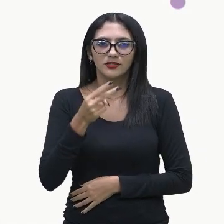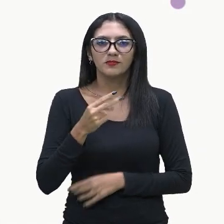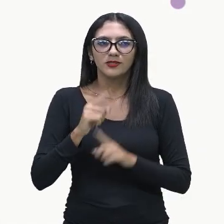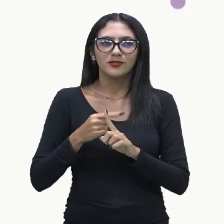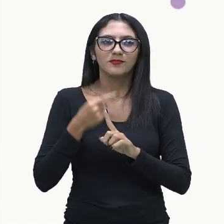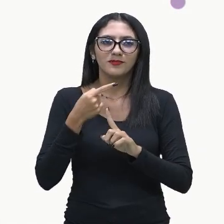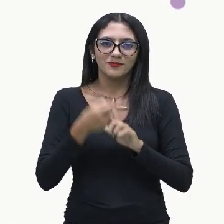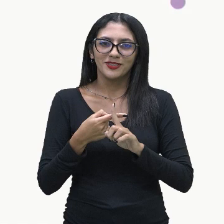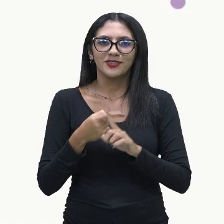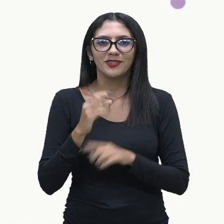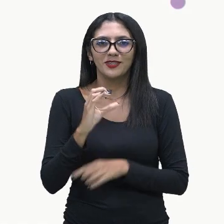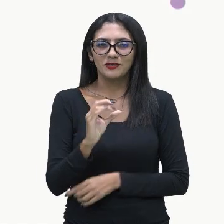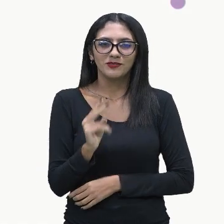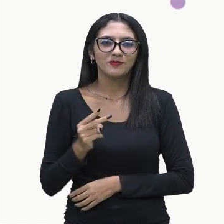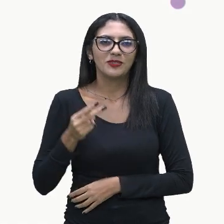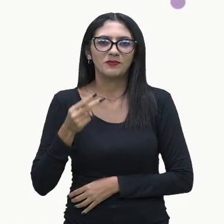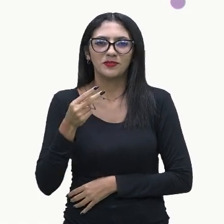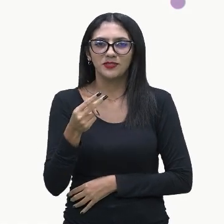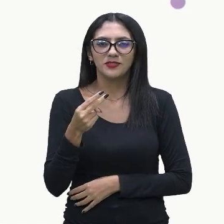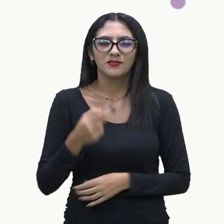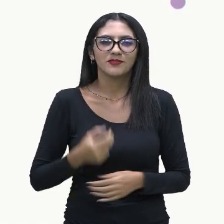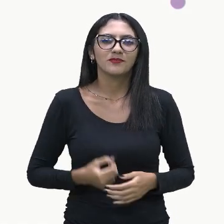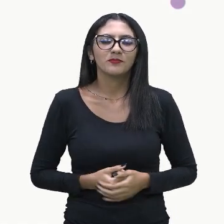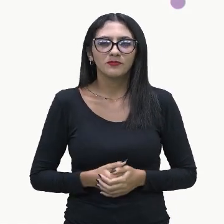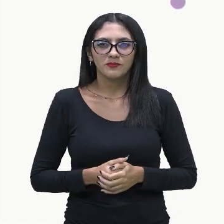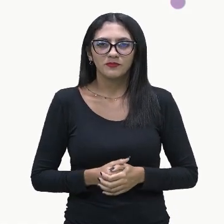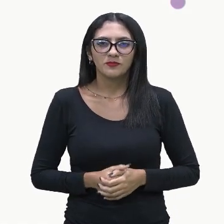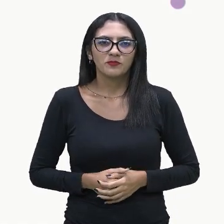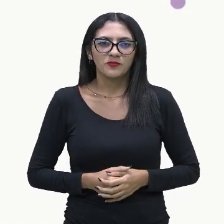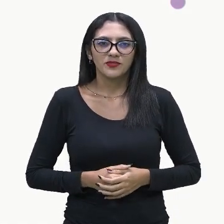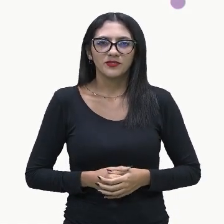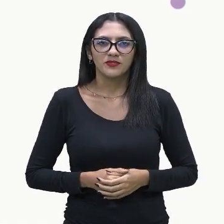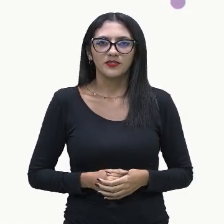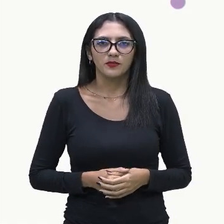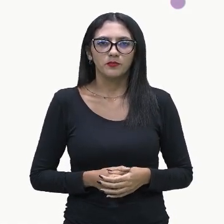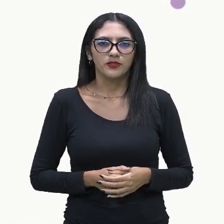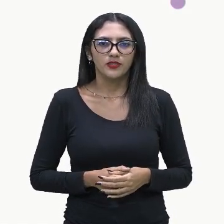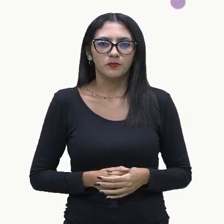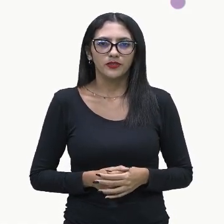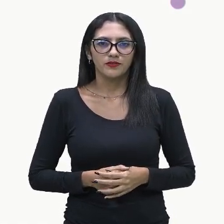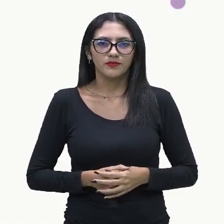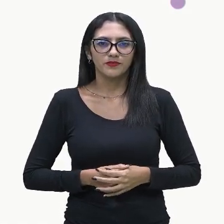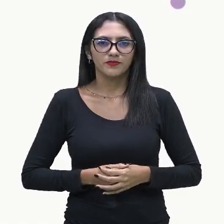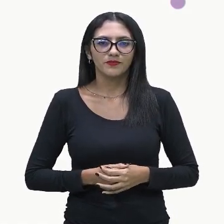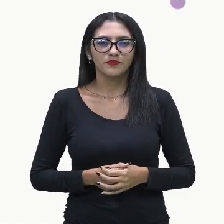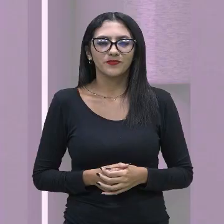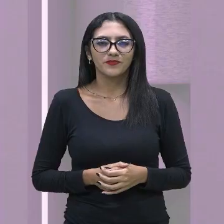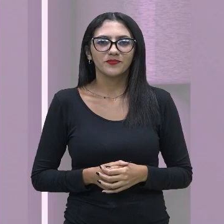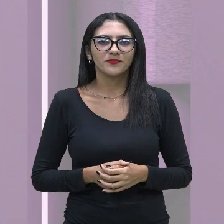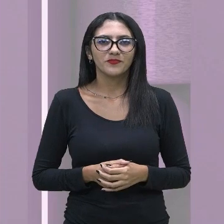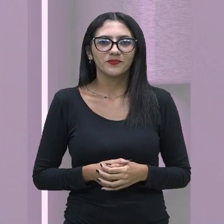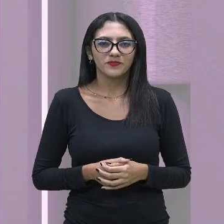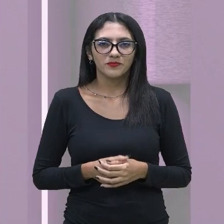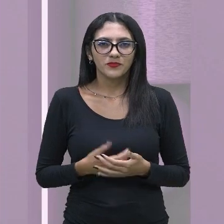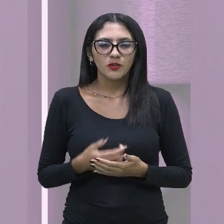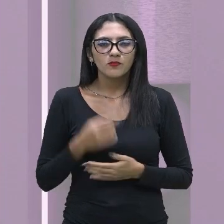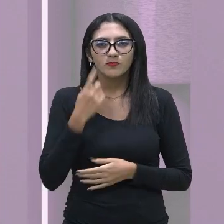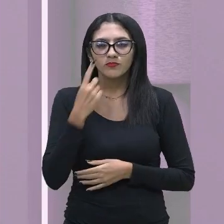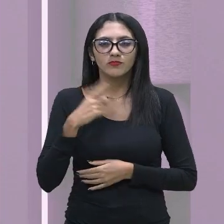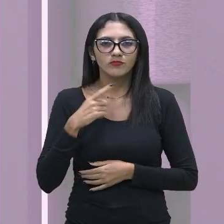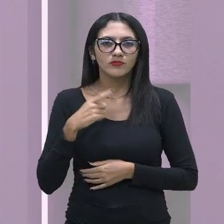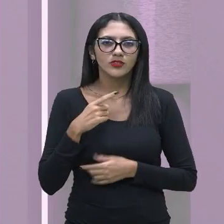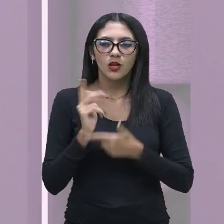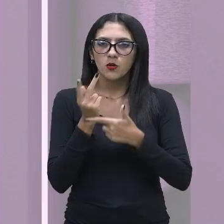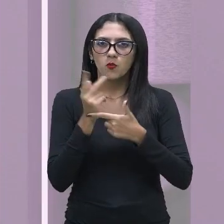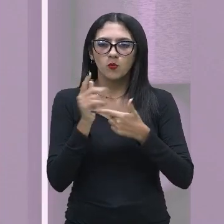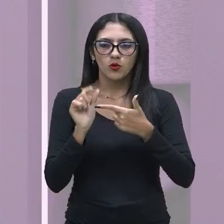mais C ao quadrado. Aí no nosso enunciado, a gente pode ver o A é exatamente a medida da nossa